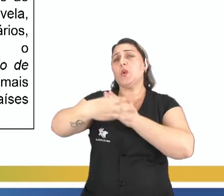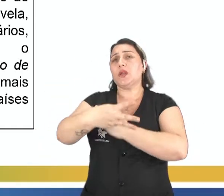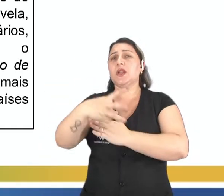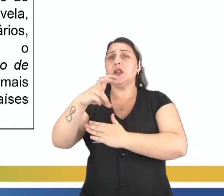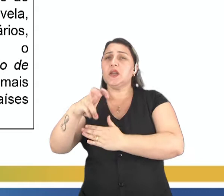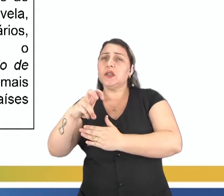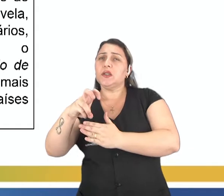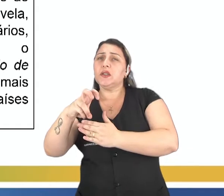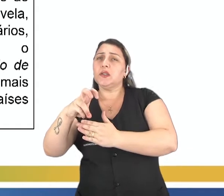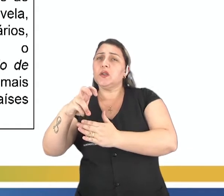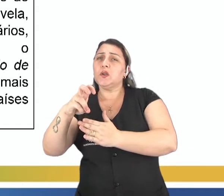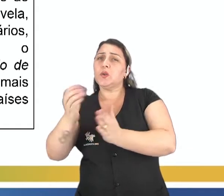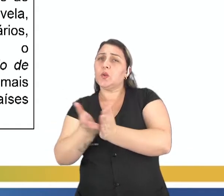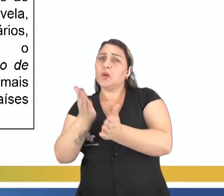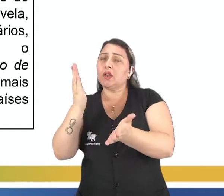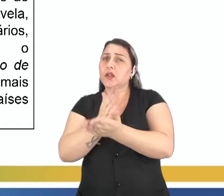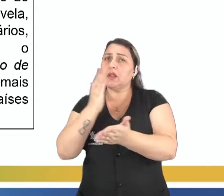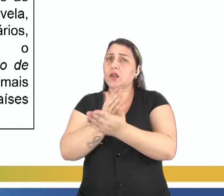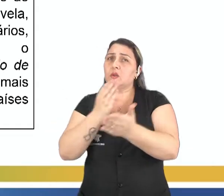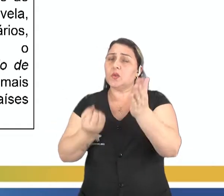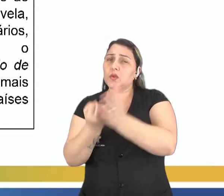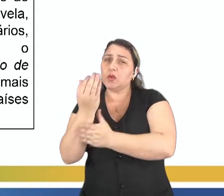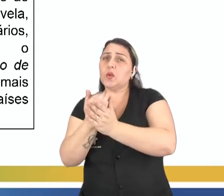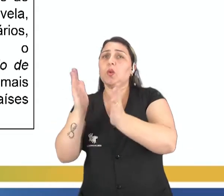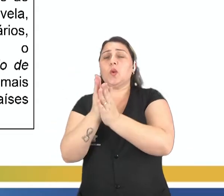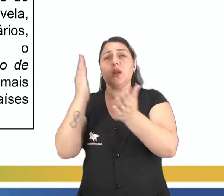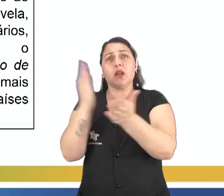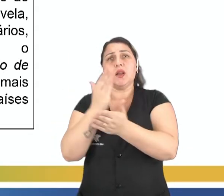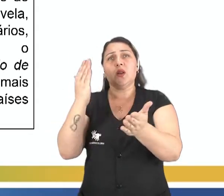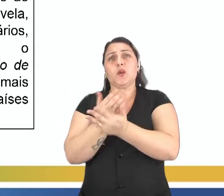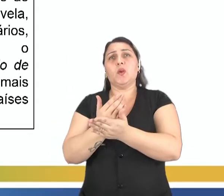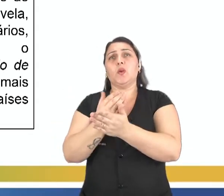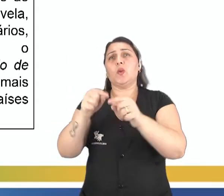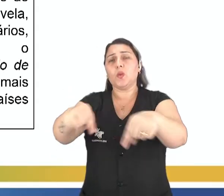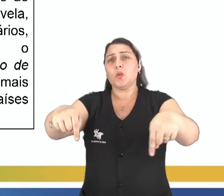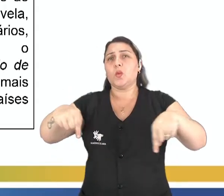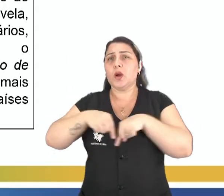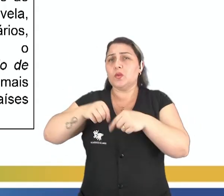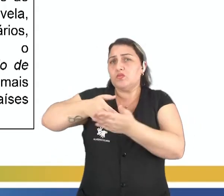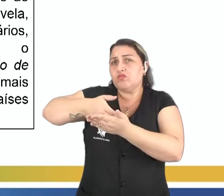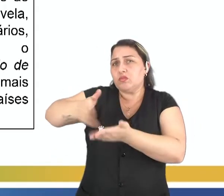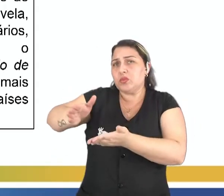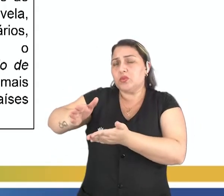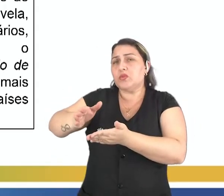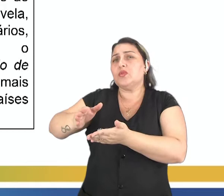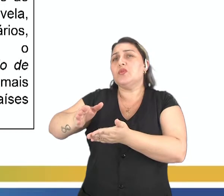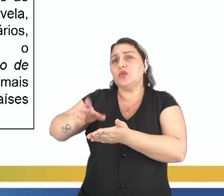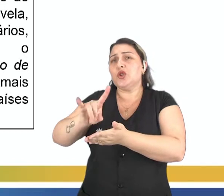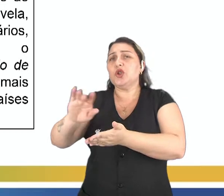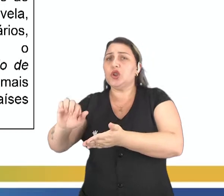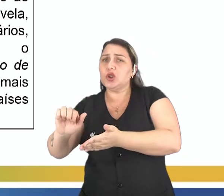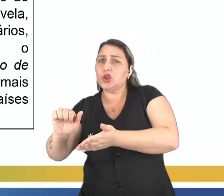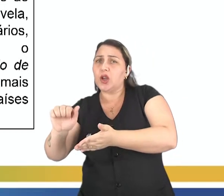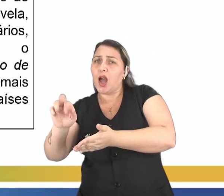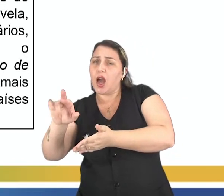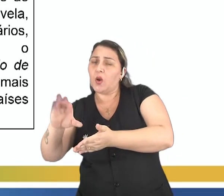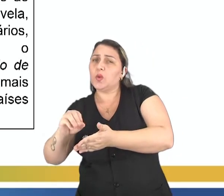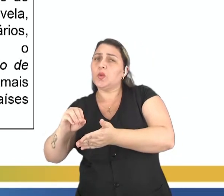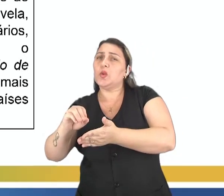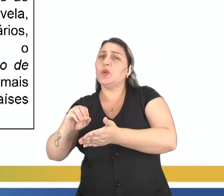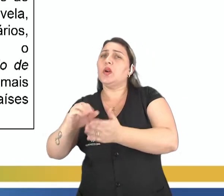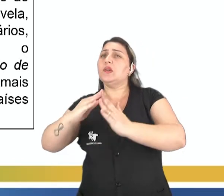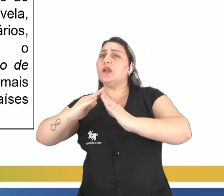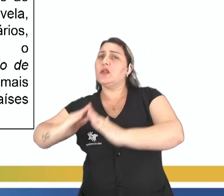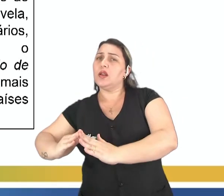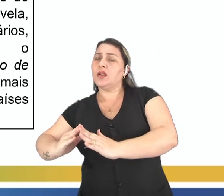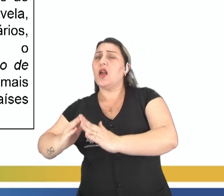35 diários, produzindo mais tarde o livro Quarto do Despejo, Diário de uma Favelada. A obra vendeu mais de